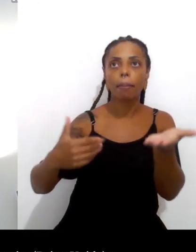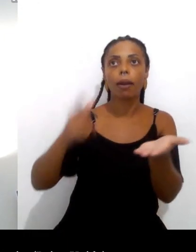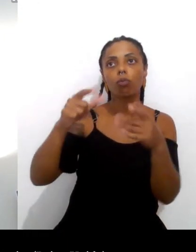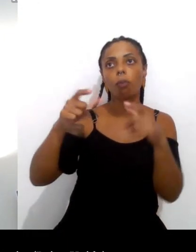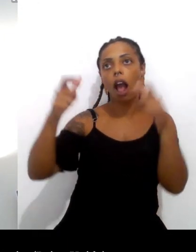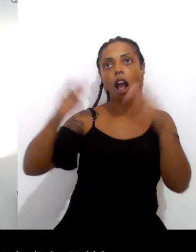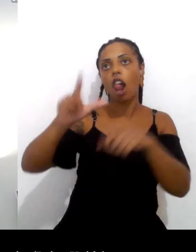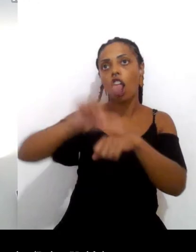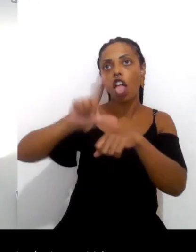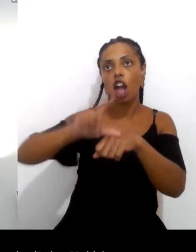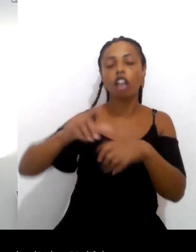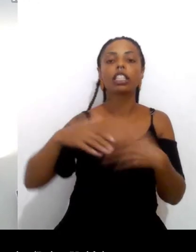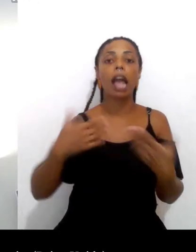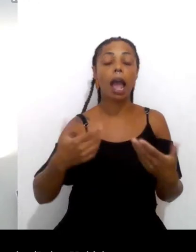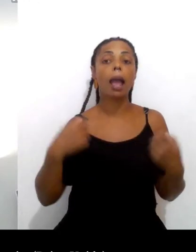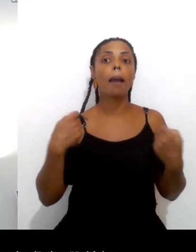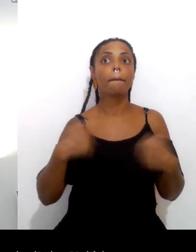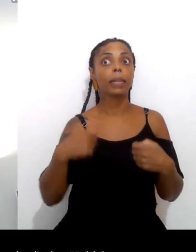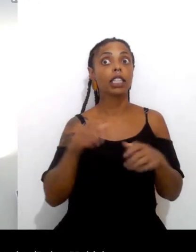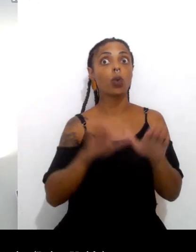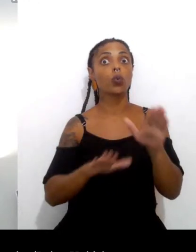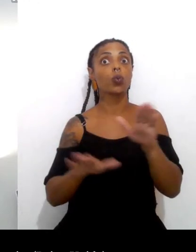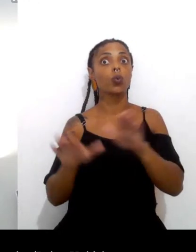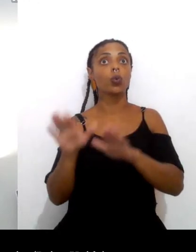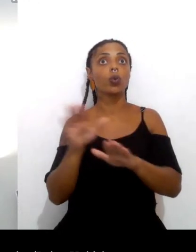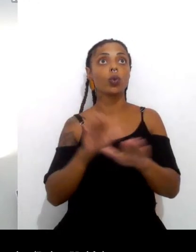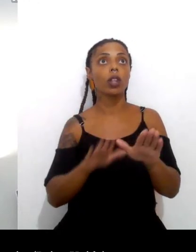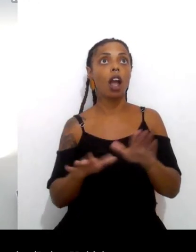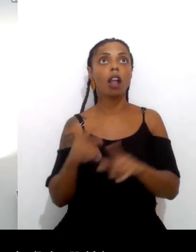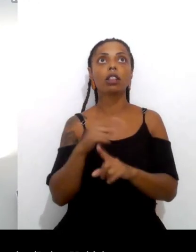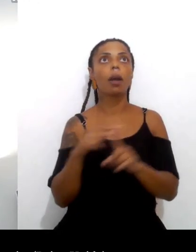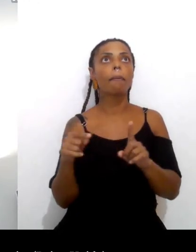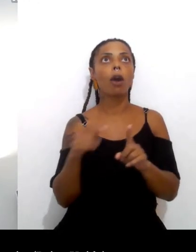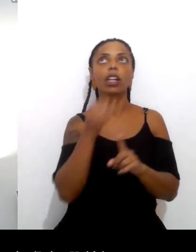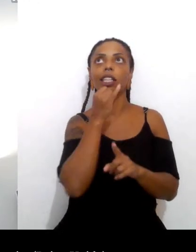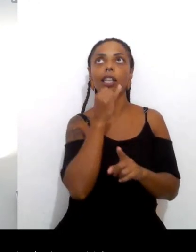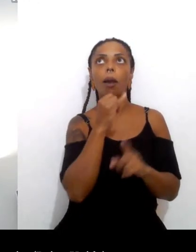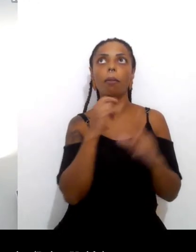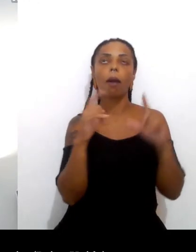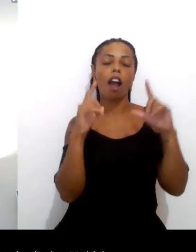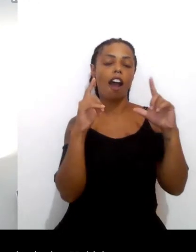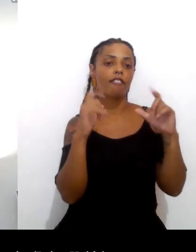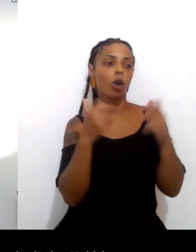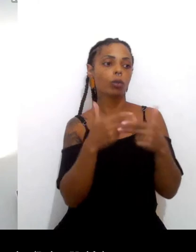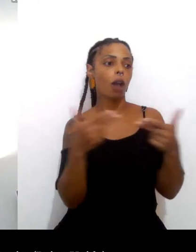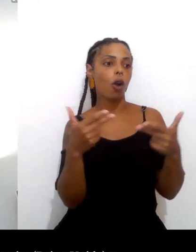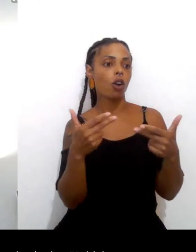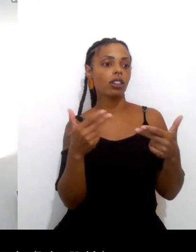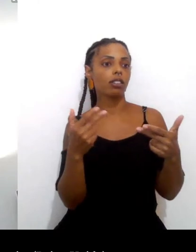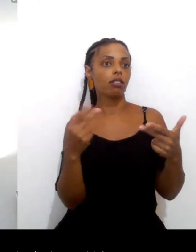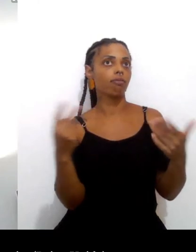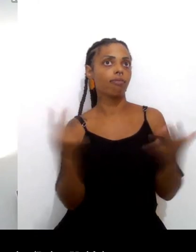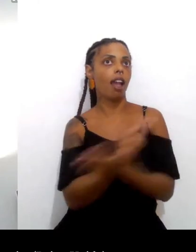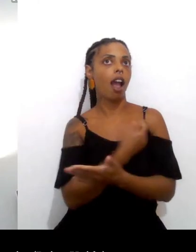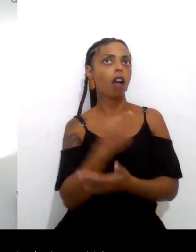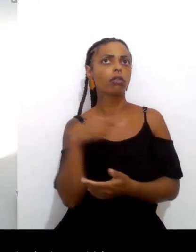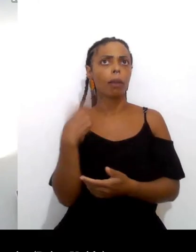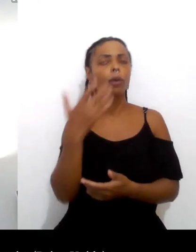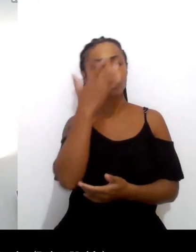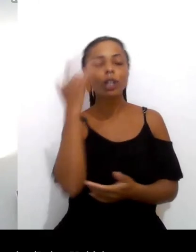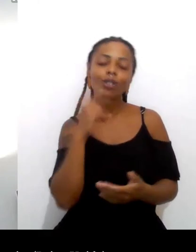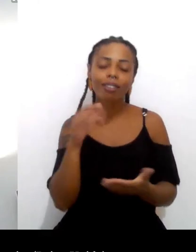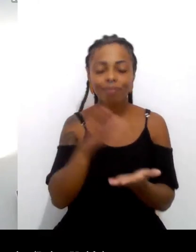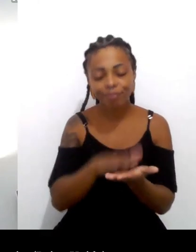era preciso tomar muito cuidado se eu não podia fotografar alguma coisa que parecesse ilegal porque senão a pessoa